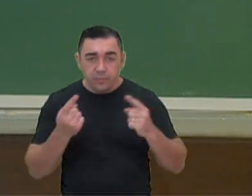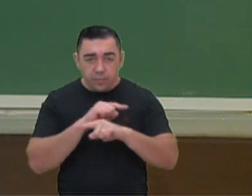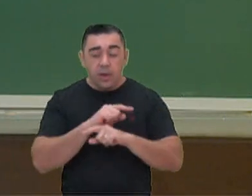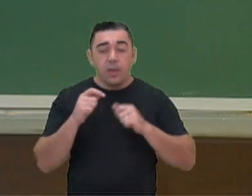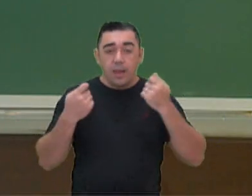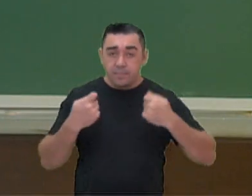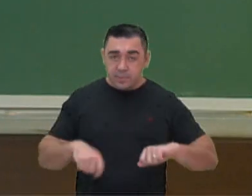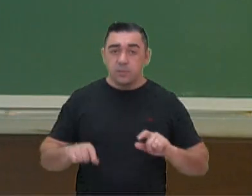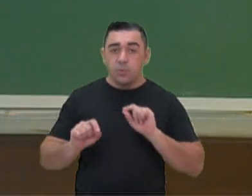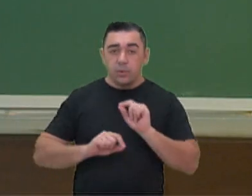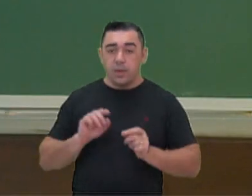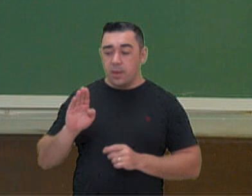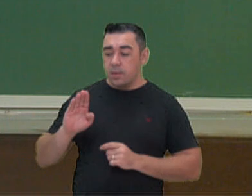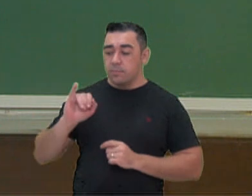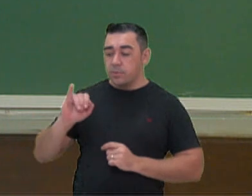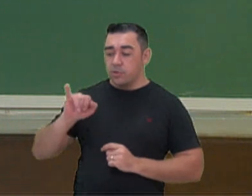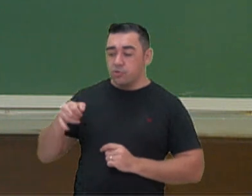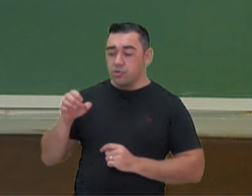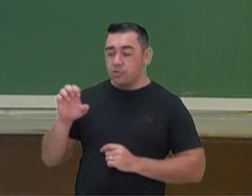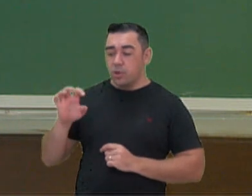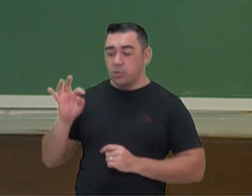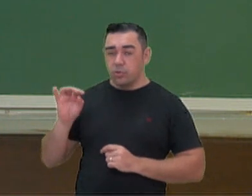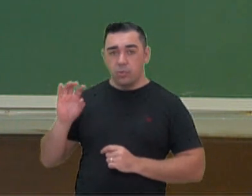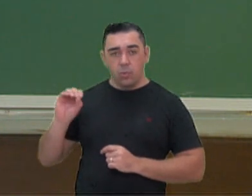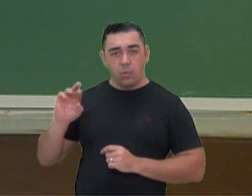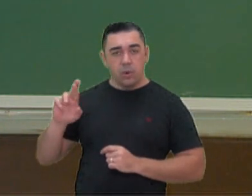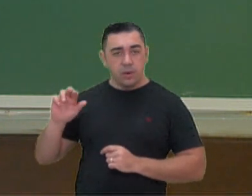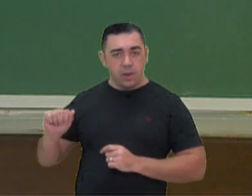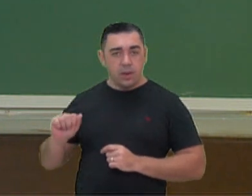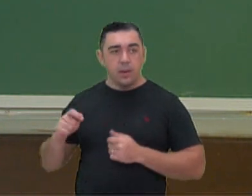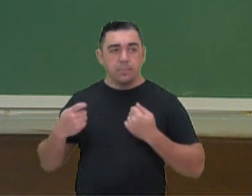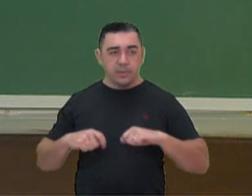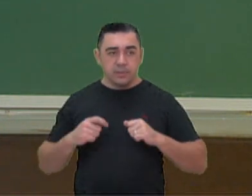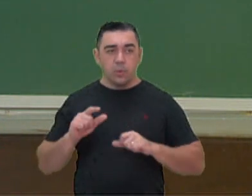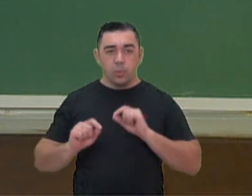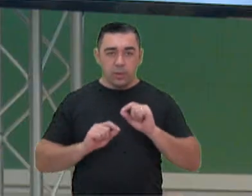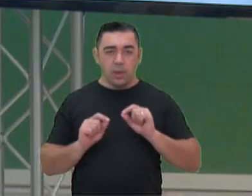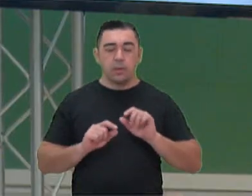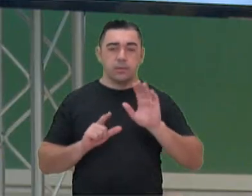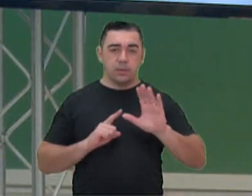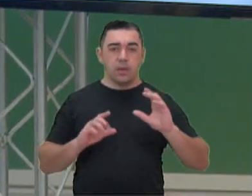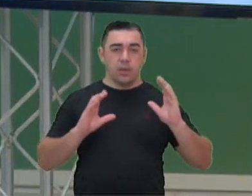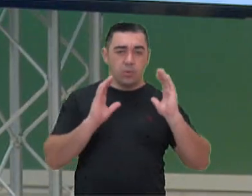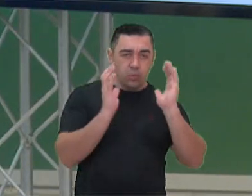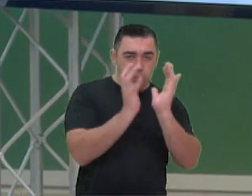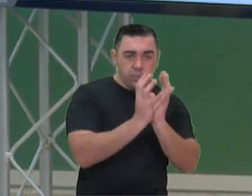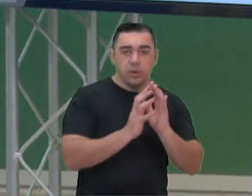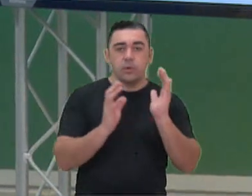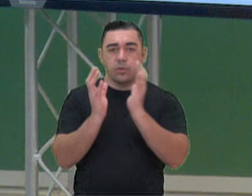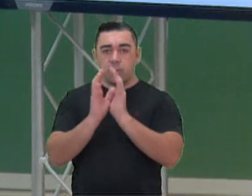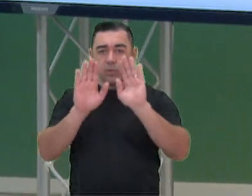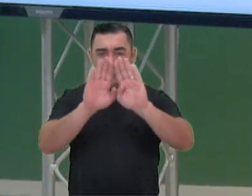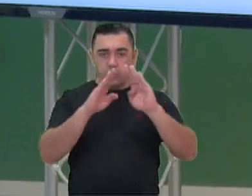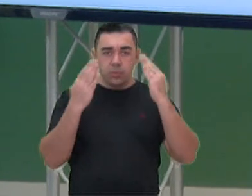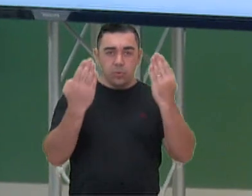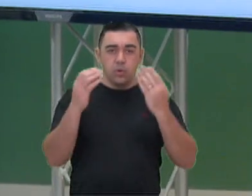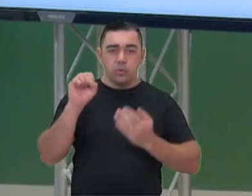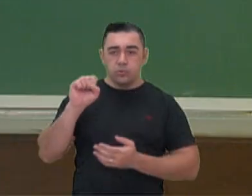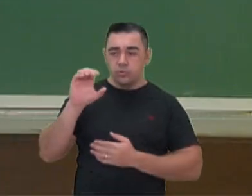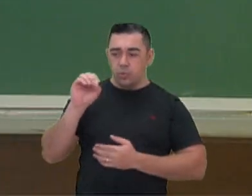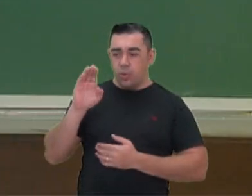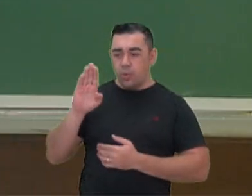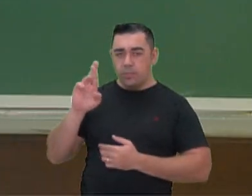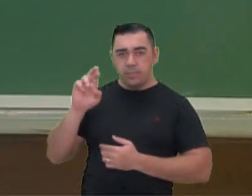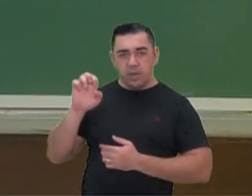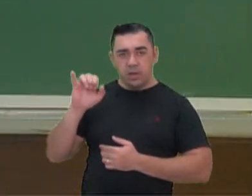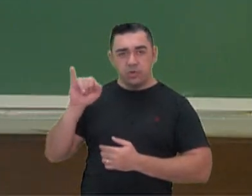bijetora. E para ser bijetora, ela precisa ser sobrejetora. Professor, o que é uma função sobrejetora?